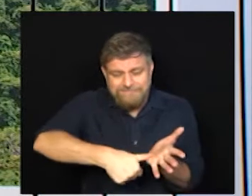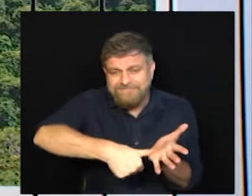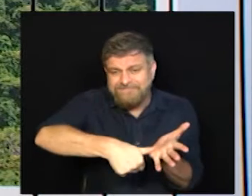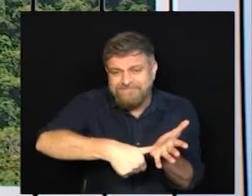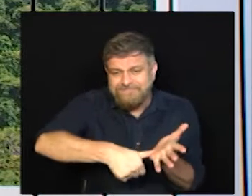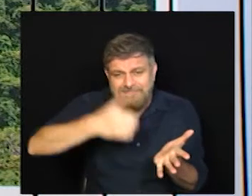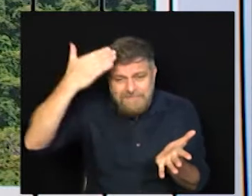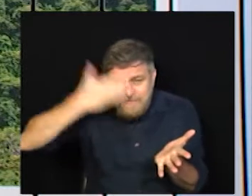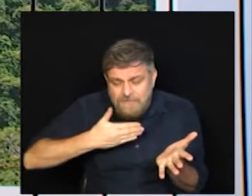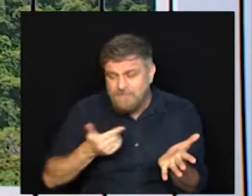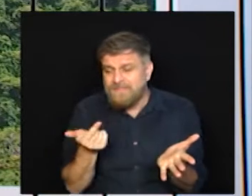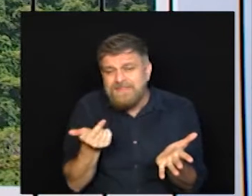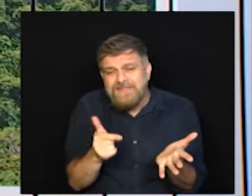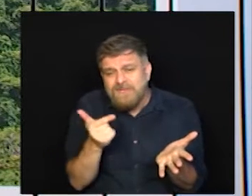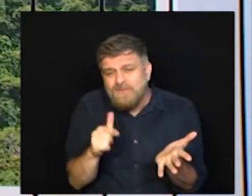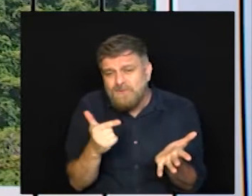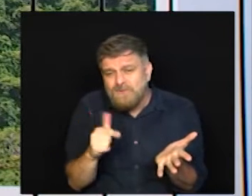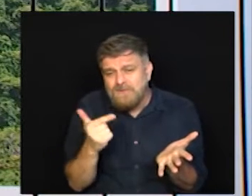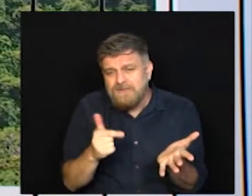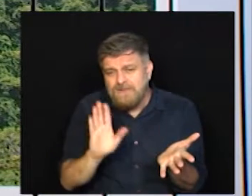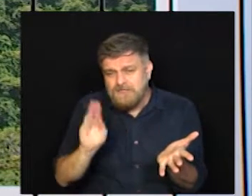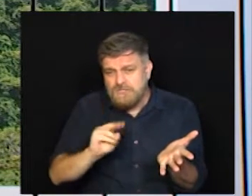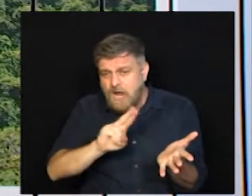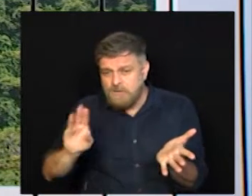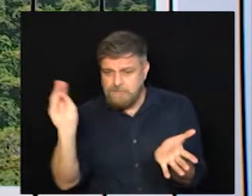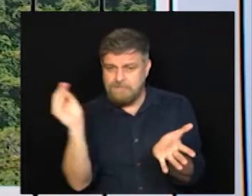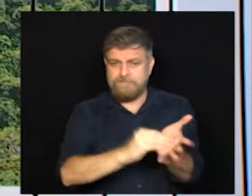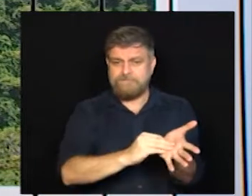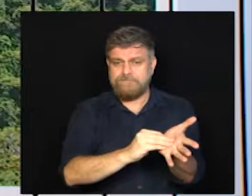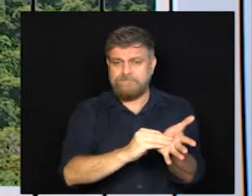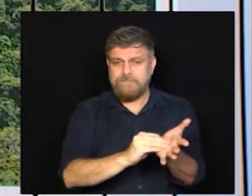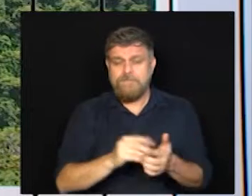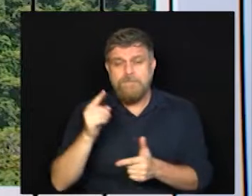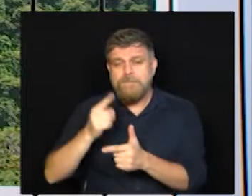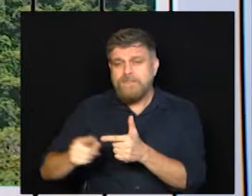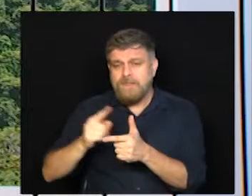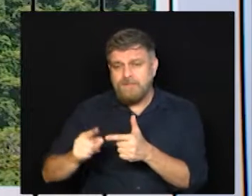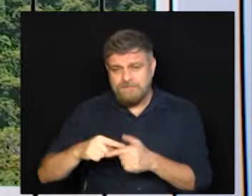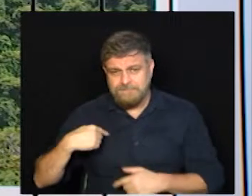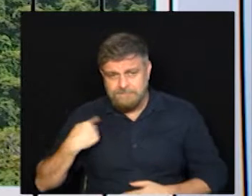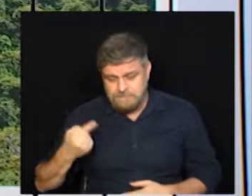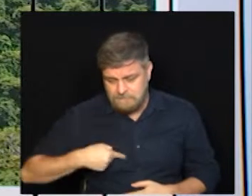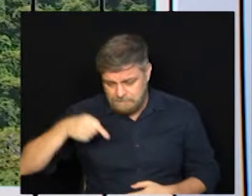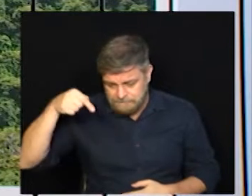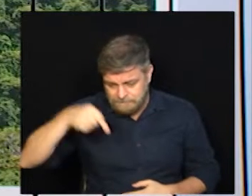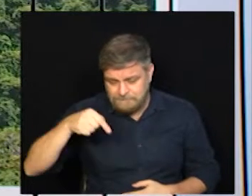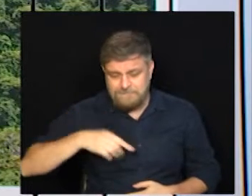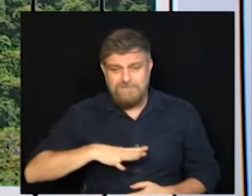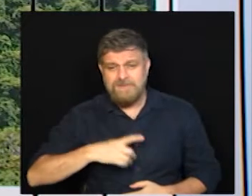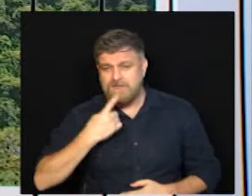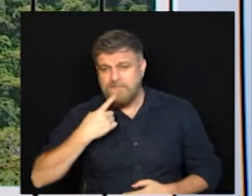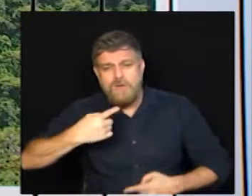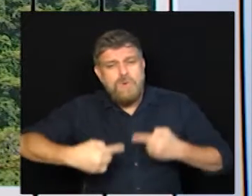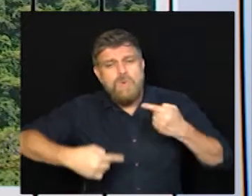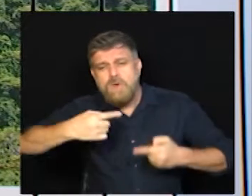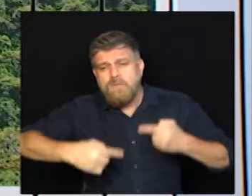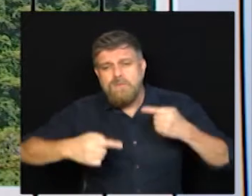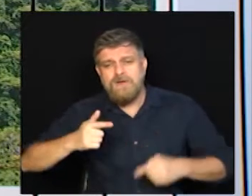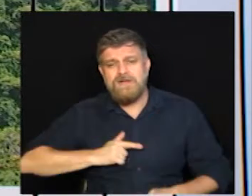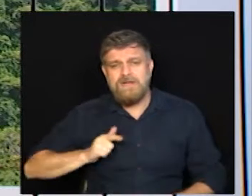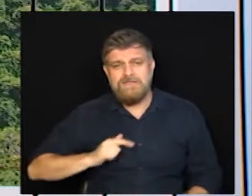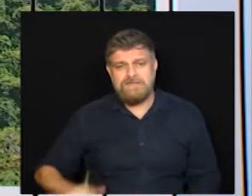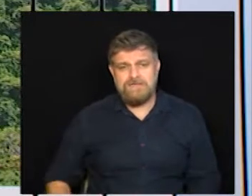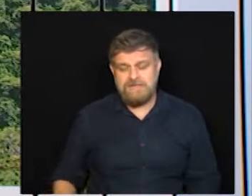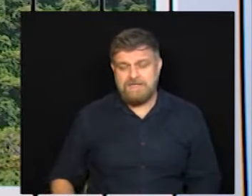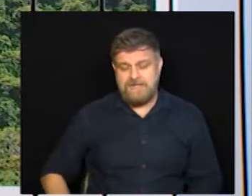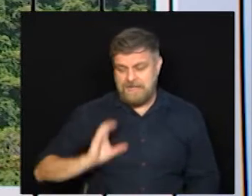esse documento já com o nome atualizado. Então, um dos programas que a gente poderia trazer para a cidade de Campinas seria o programa Transcidadania,